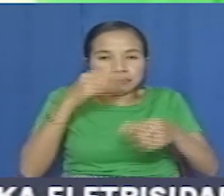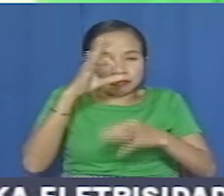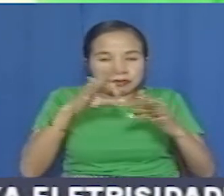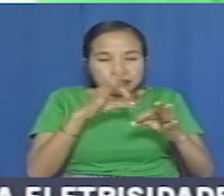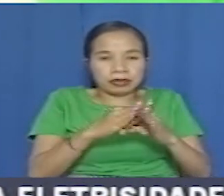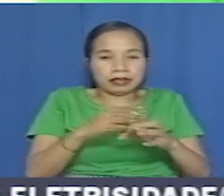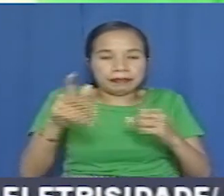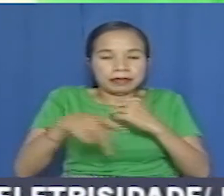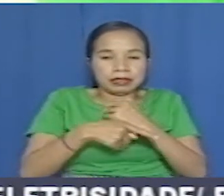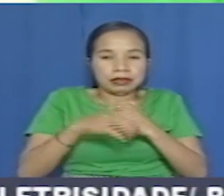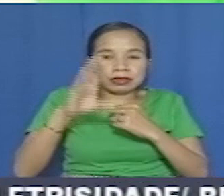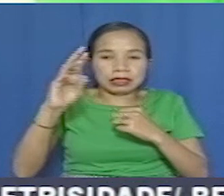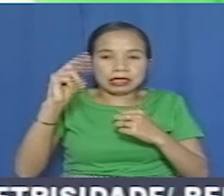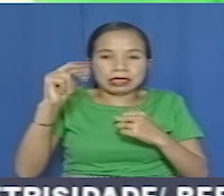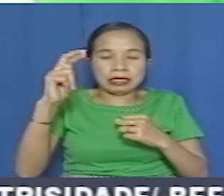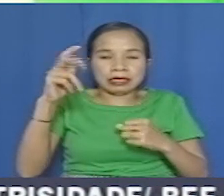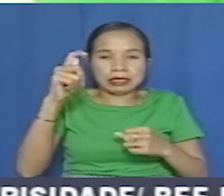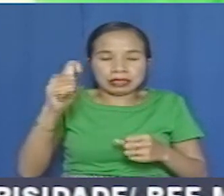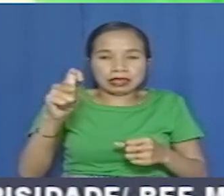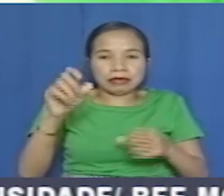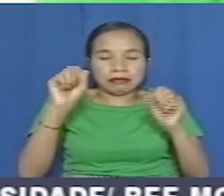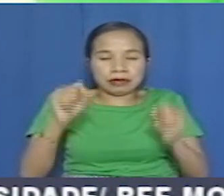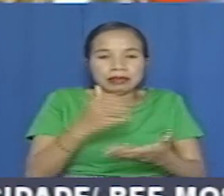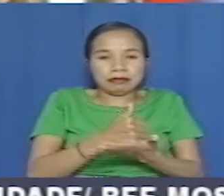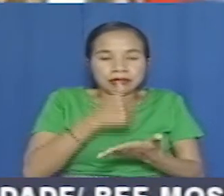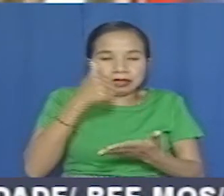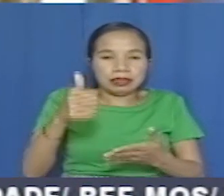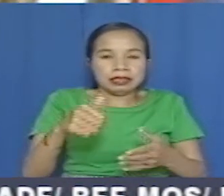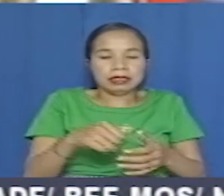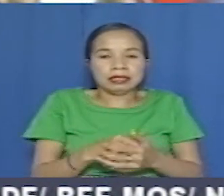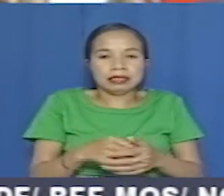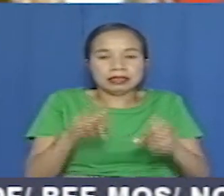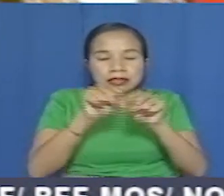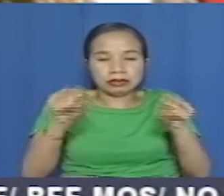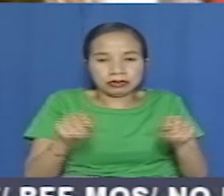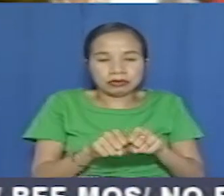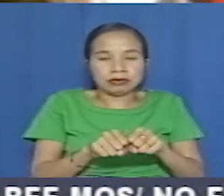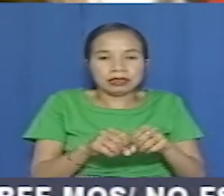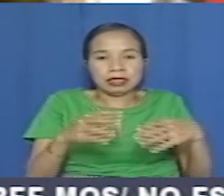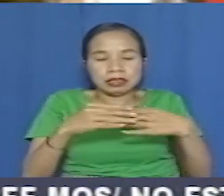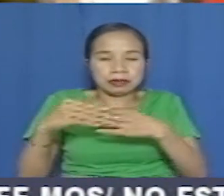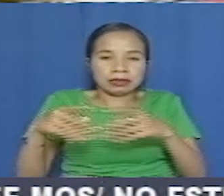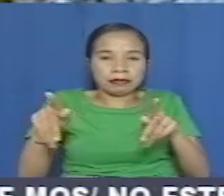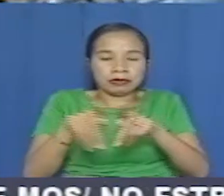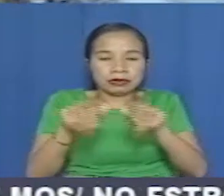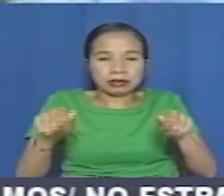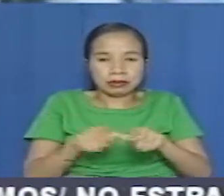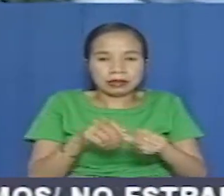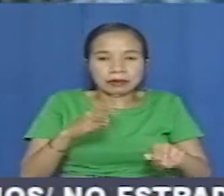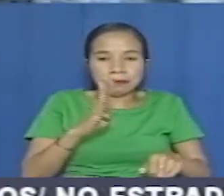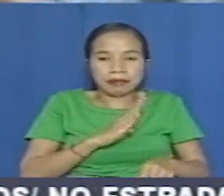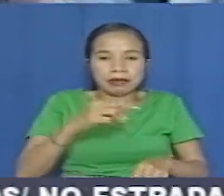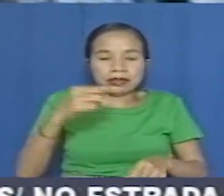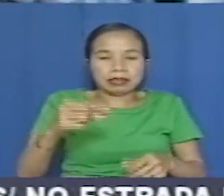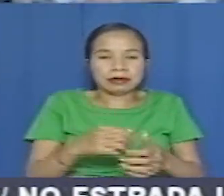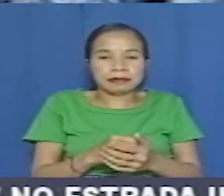bele manan iha sukular sulai dane i lilu iha postu bagia. Ya sermona ne partido CNRT fo mosto mana de poste ba estrutura partido